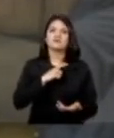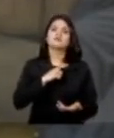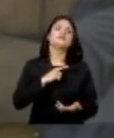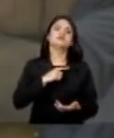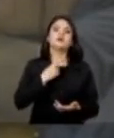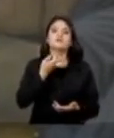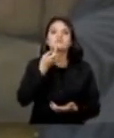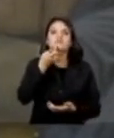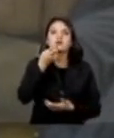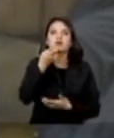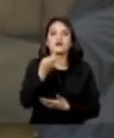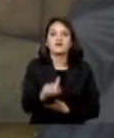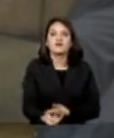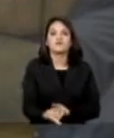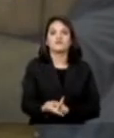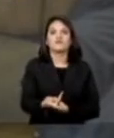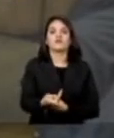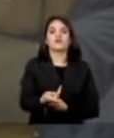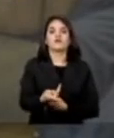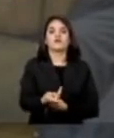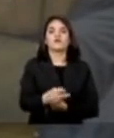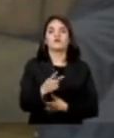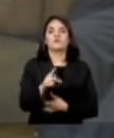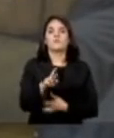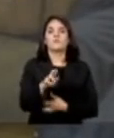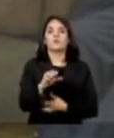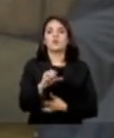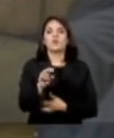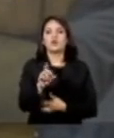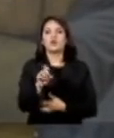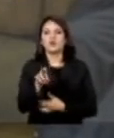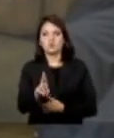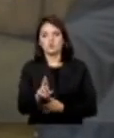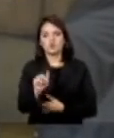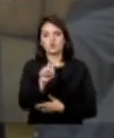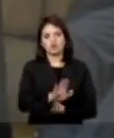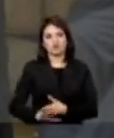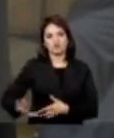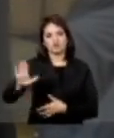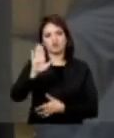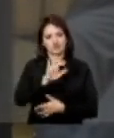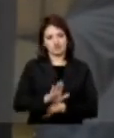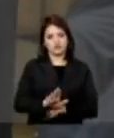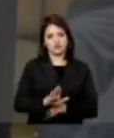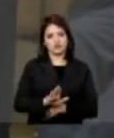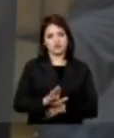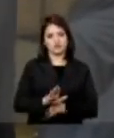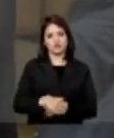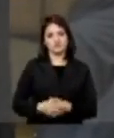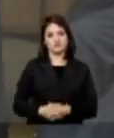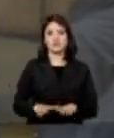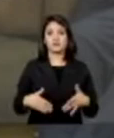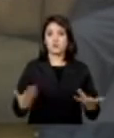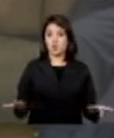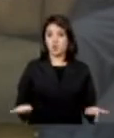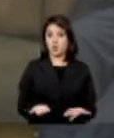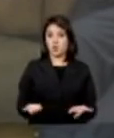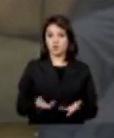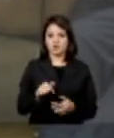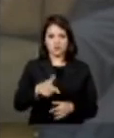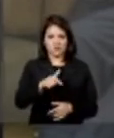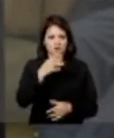da República, aqui representada por seu procurador-geral. E, na verdade, hoje aqui não se acusa